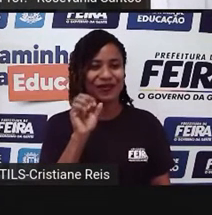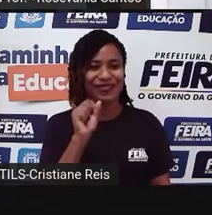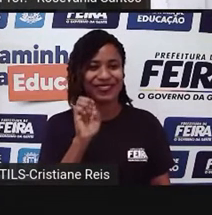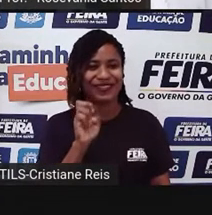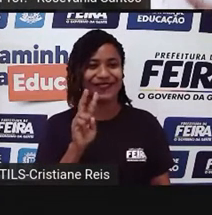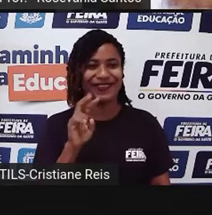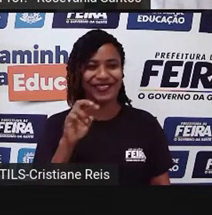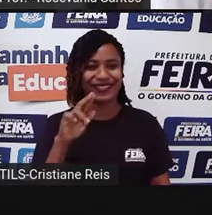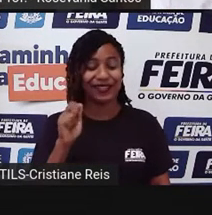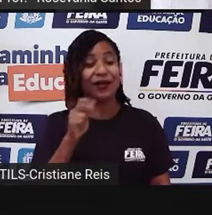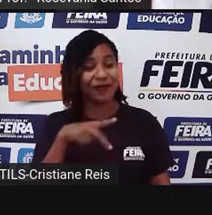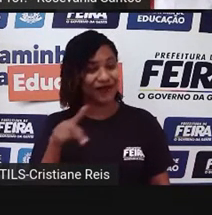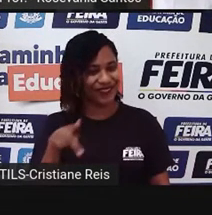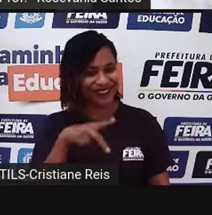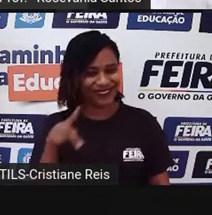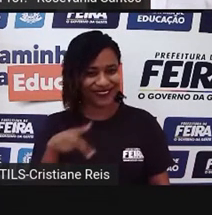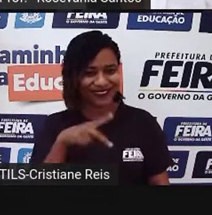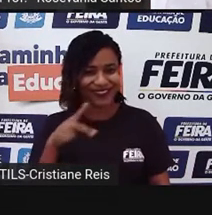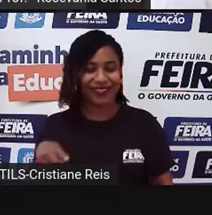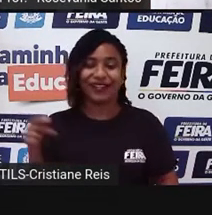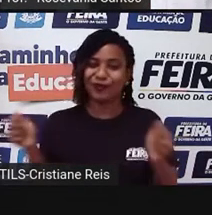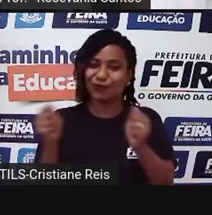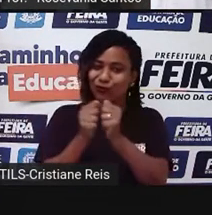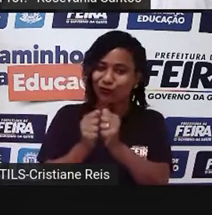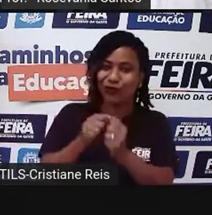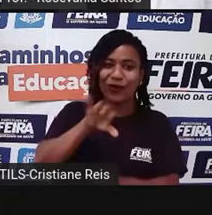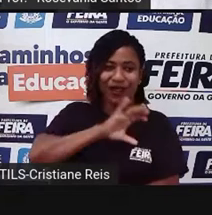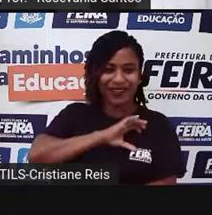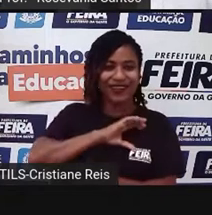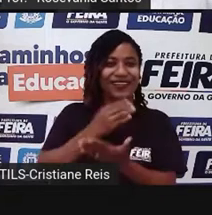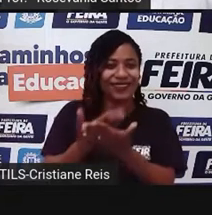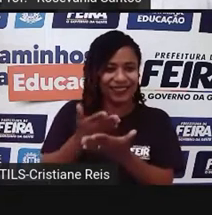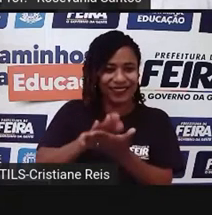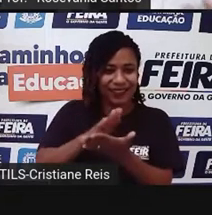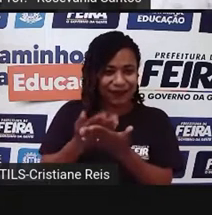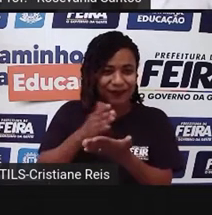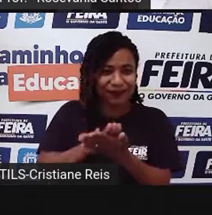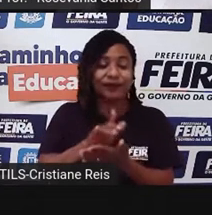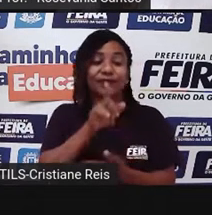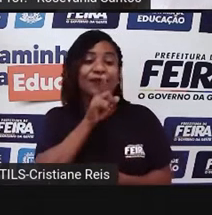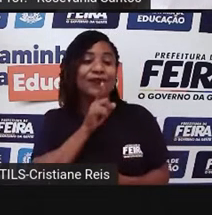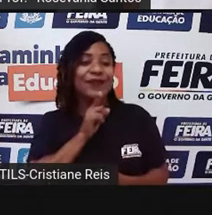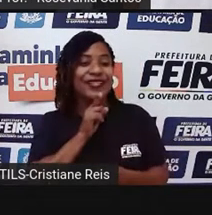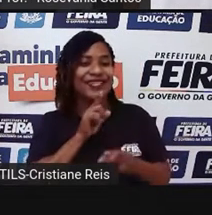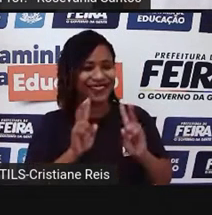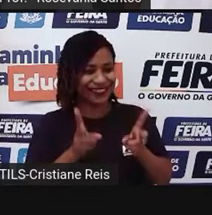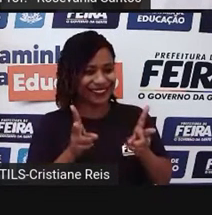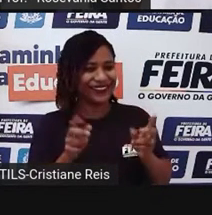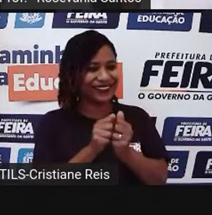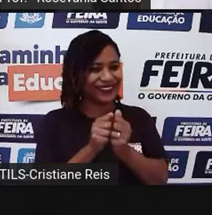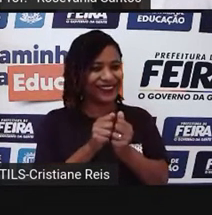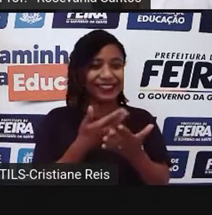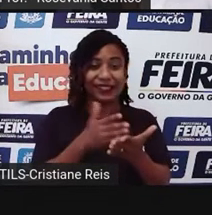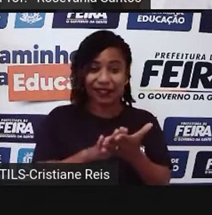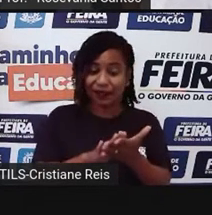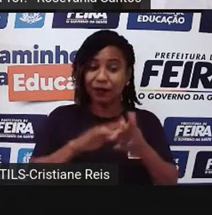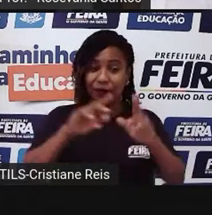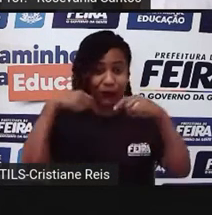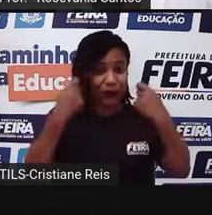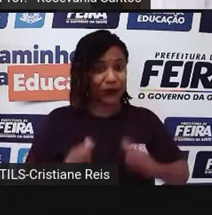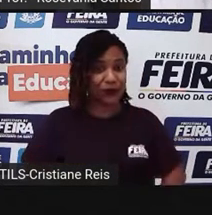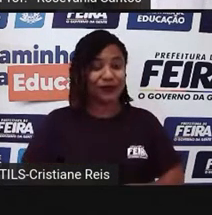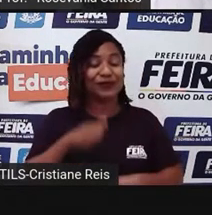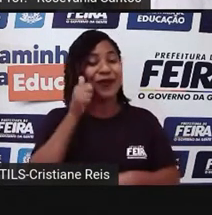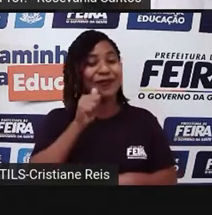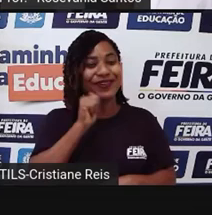Rosivânia. Estou aqui acompanhada da minha coleguinha Cristiane, como sempre, e deixa eu me autodescrever. Eu sou uma mulher negra,